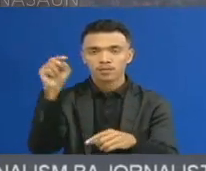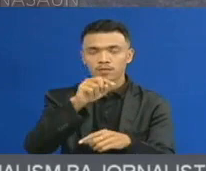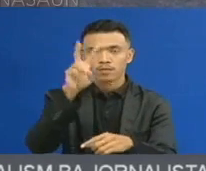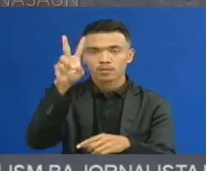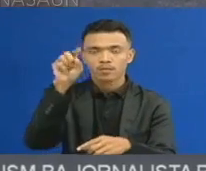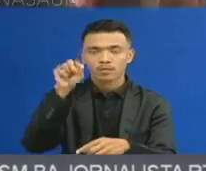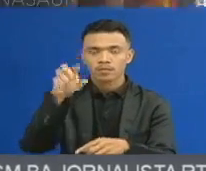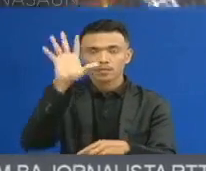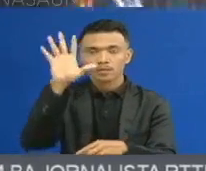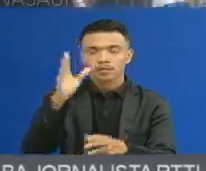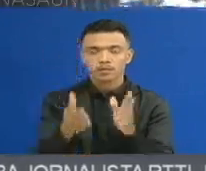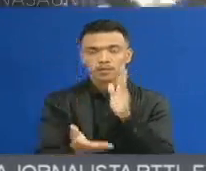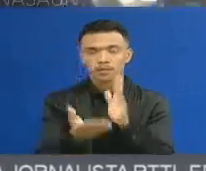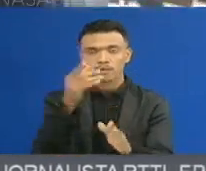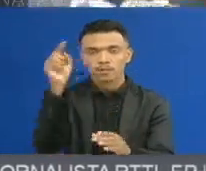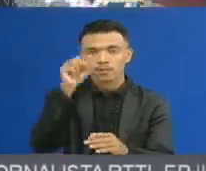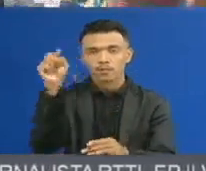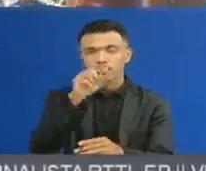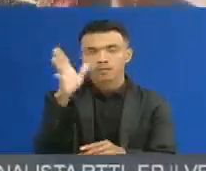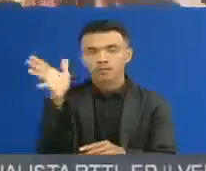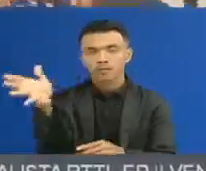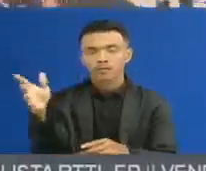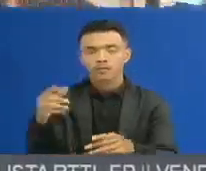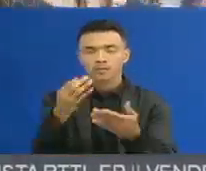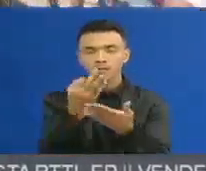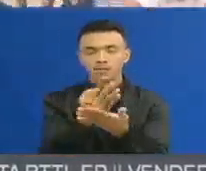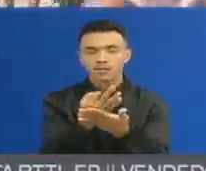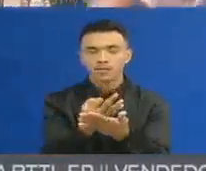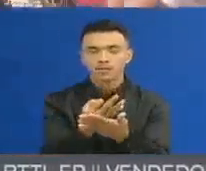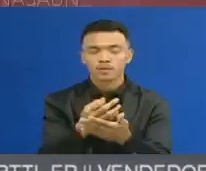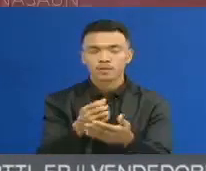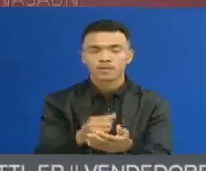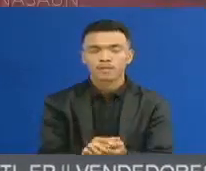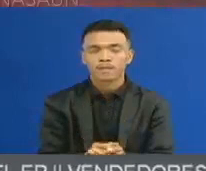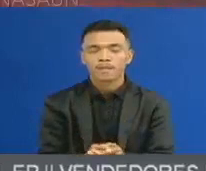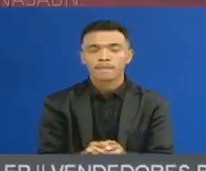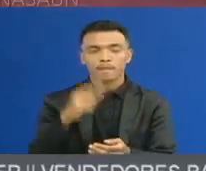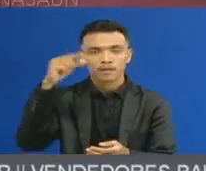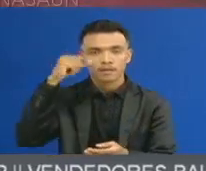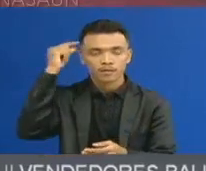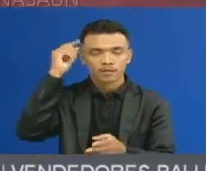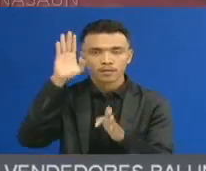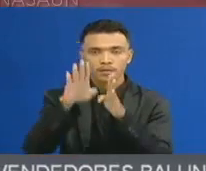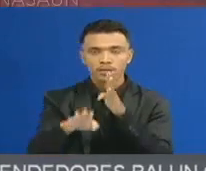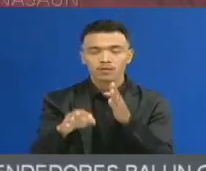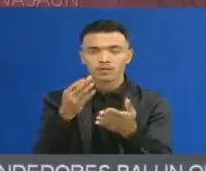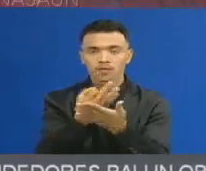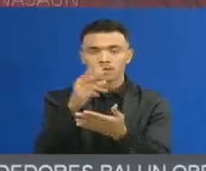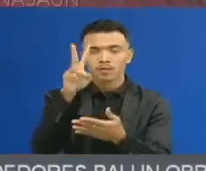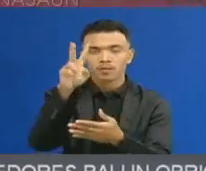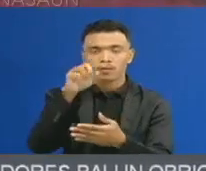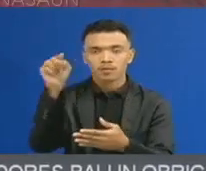Vírgula Lima, saiba porcento Lima Nulo, mas o orçamento retificativo foi na Daune, o governo atuou na taxa ba